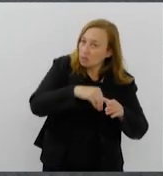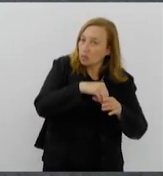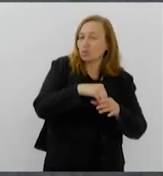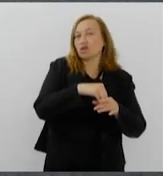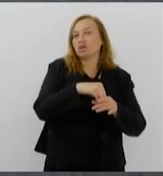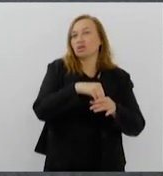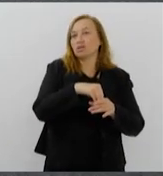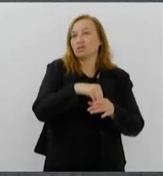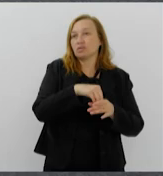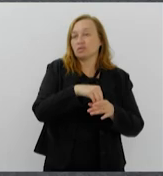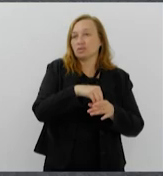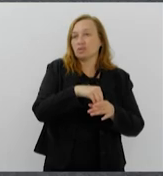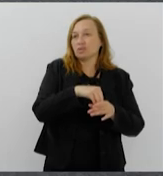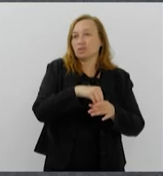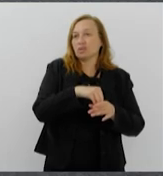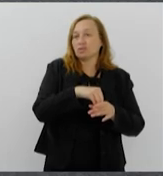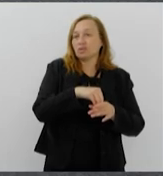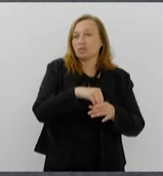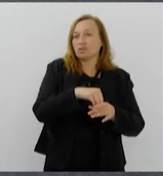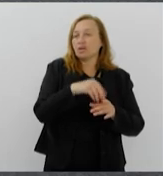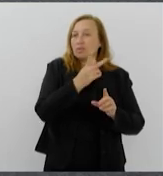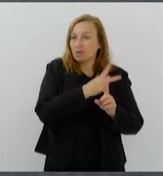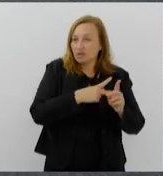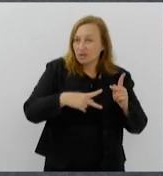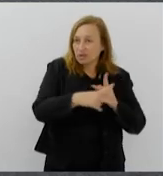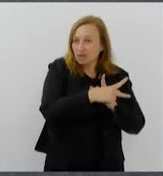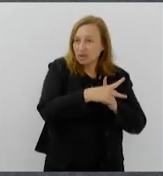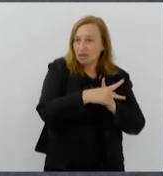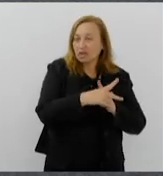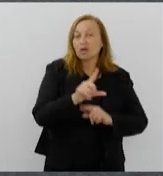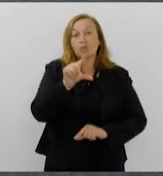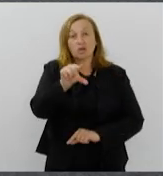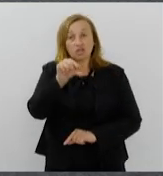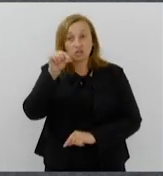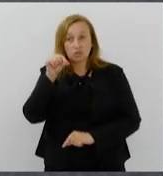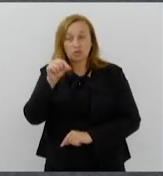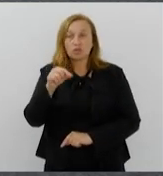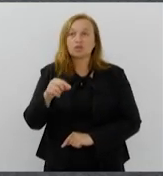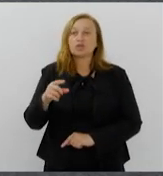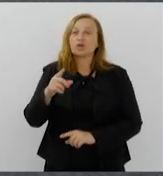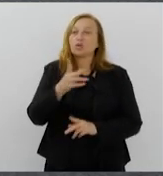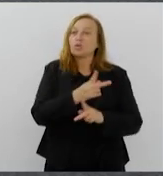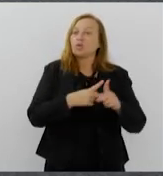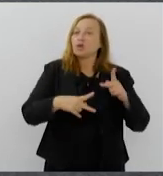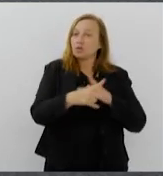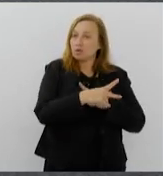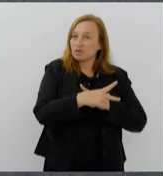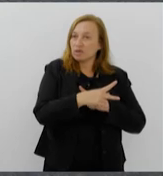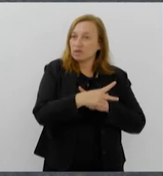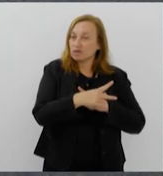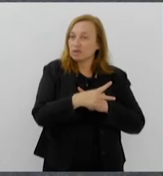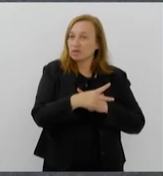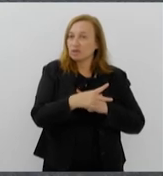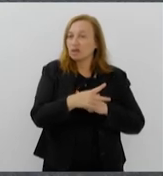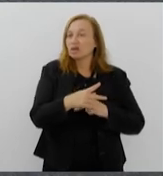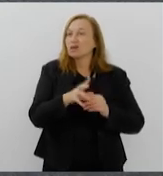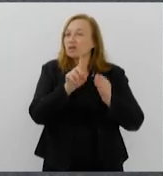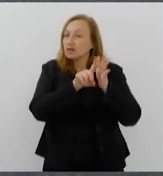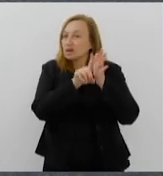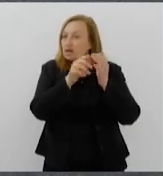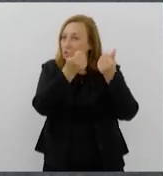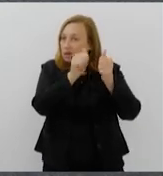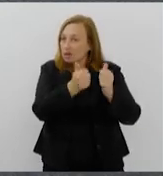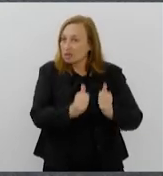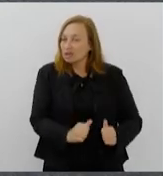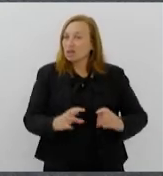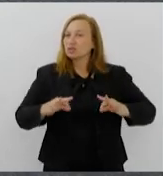fins previdenciários. E, com essa decisão, o Rio Previdência ele deverá revisar todos